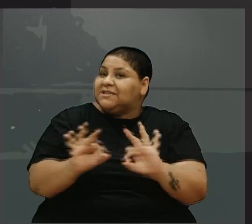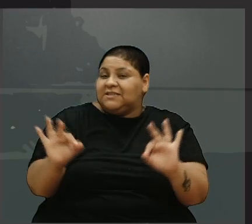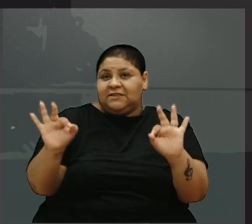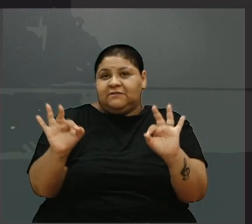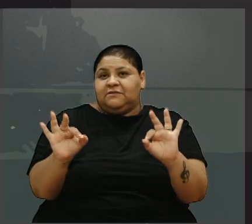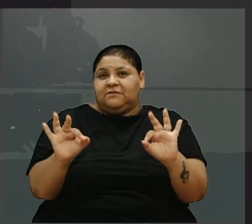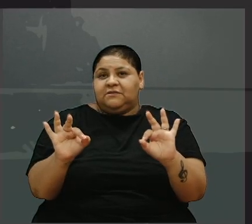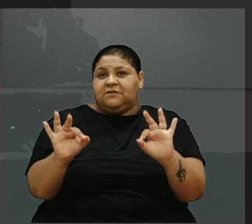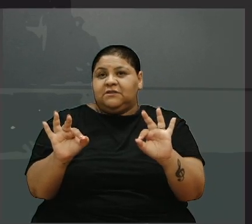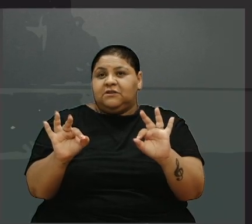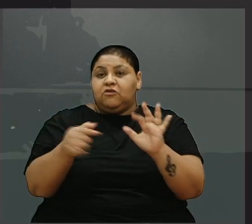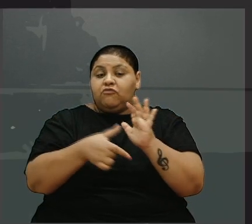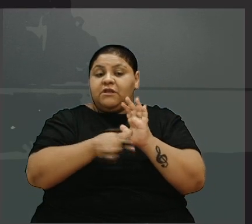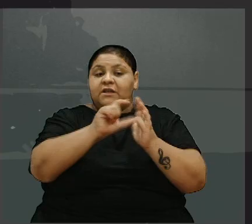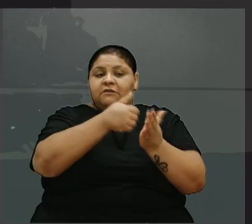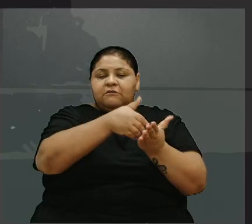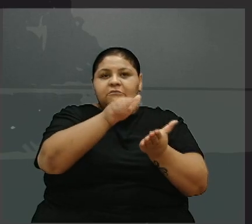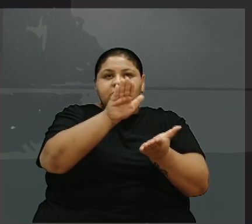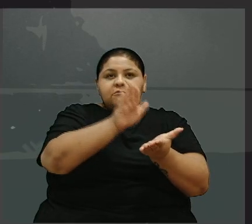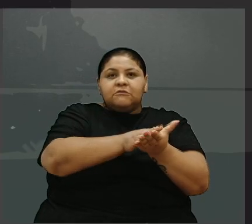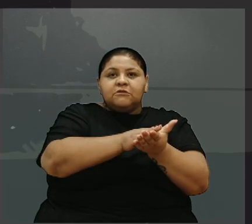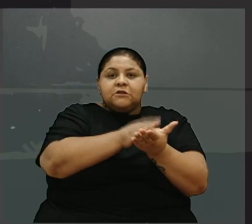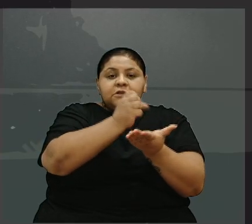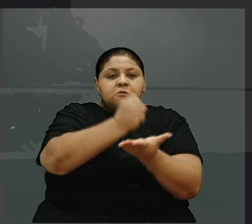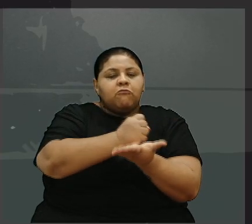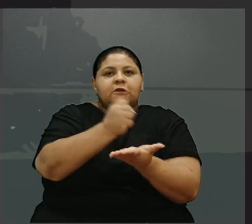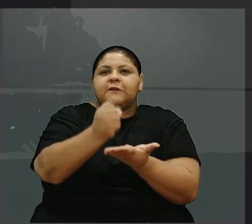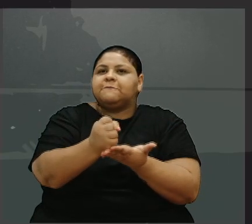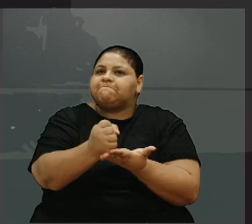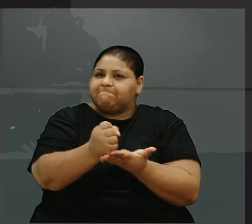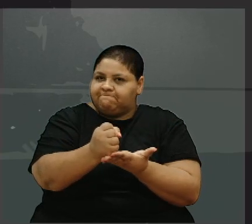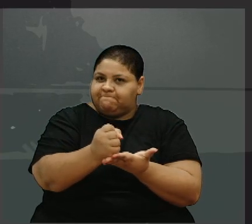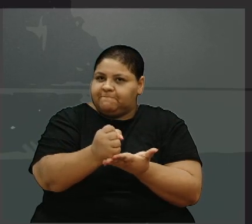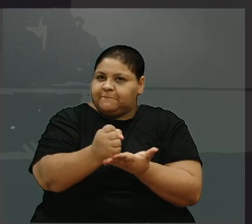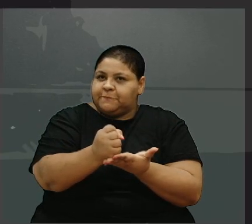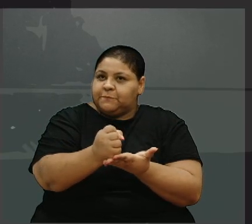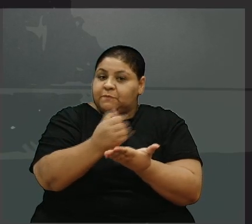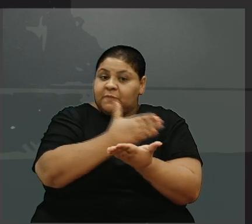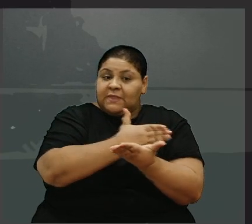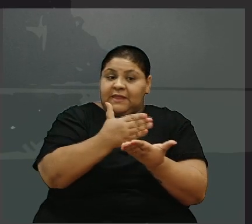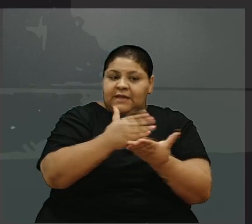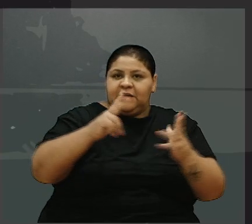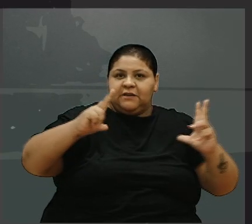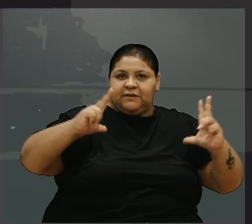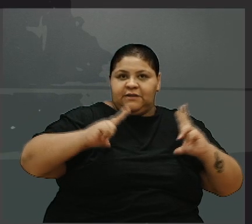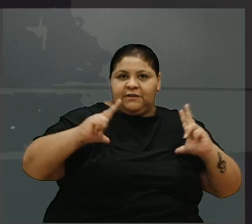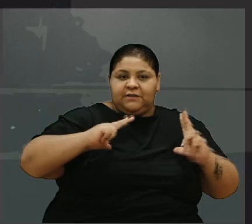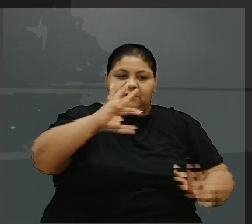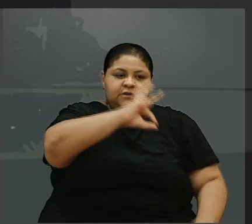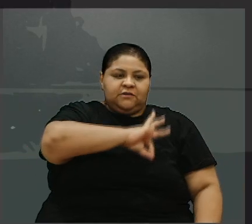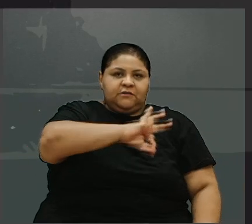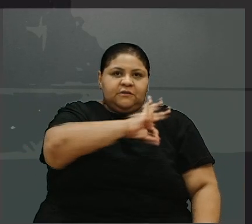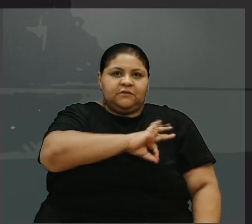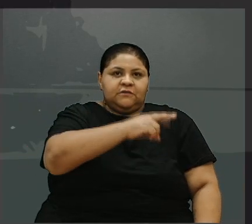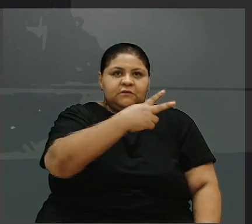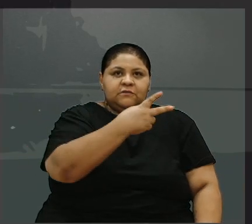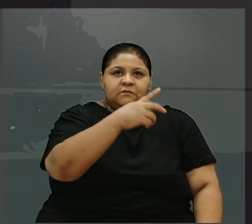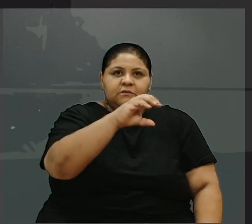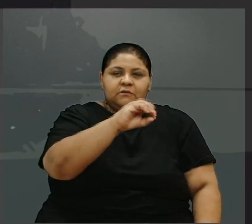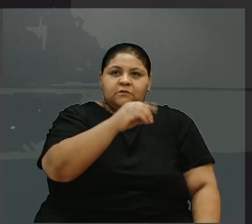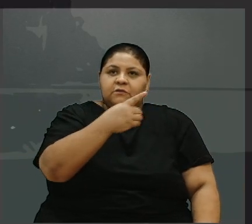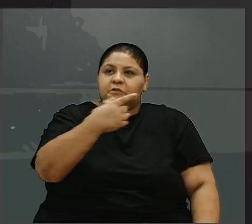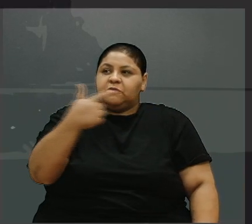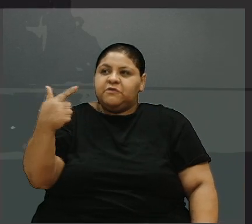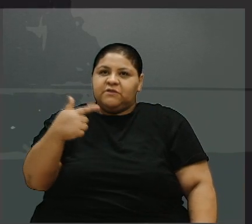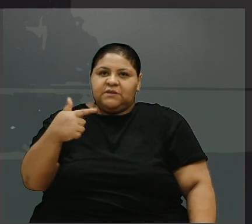os que foram demitidos serem contratados. Se na iniciativa privada o salário é 2.017 para um